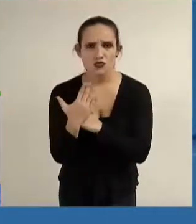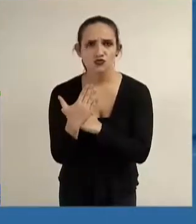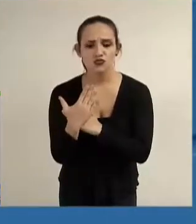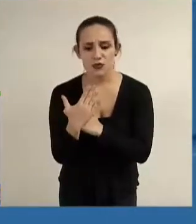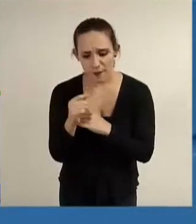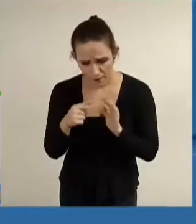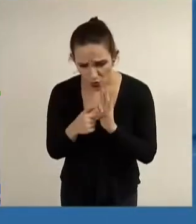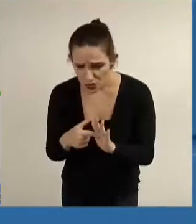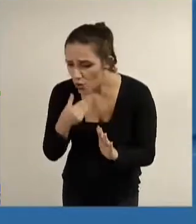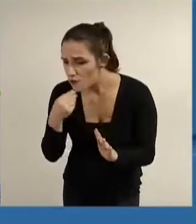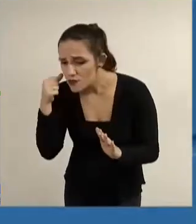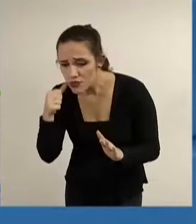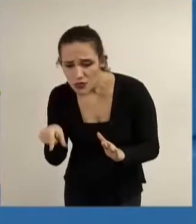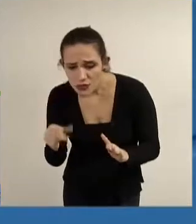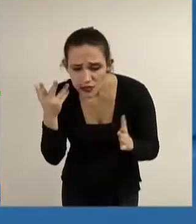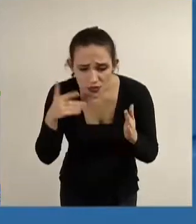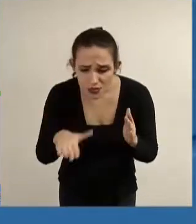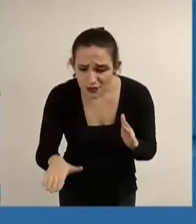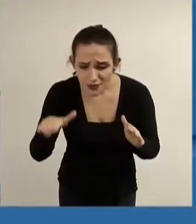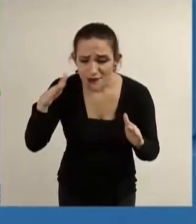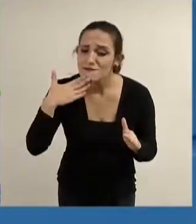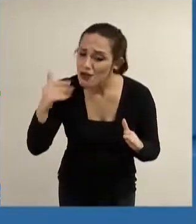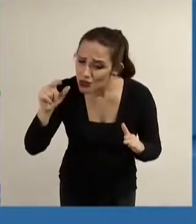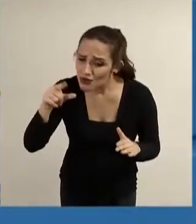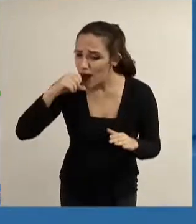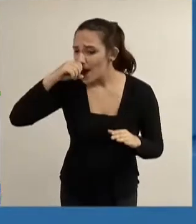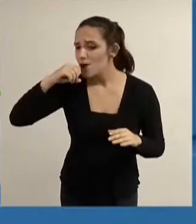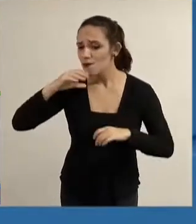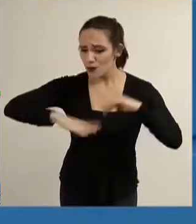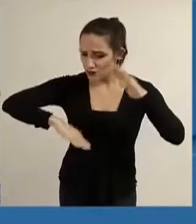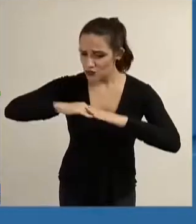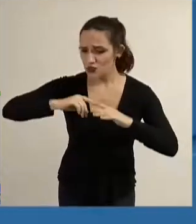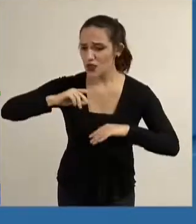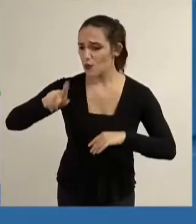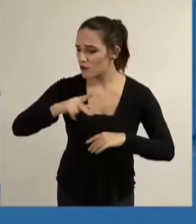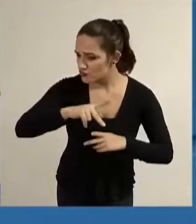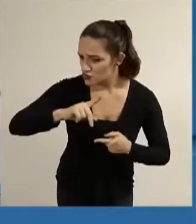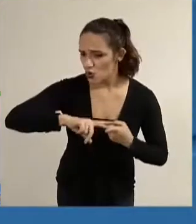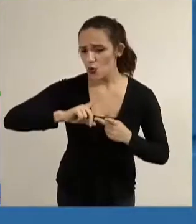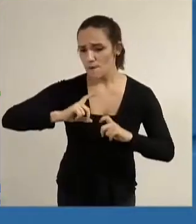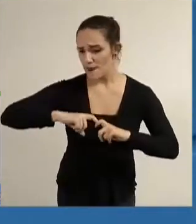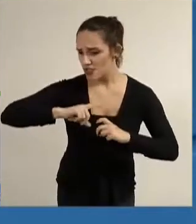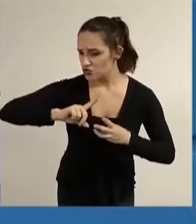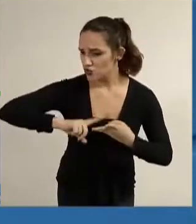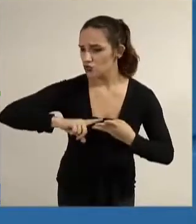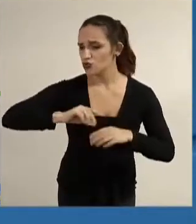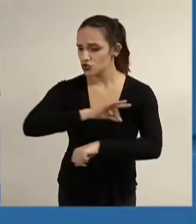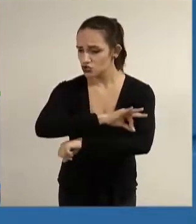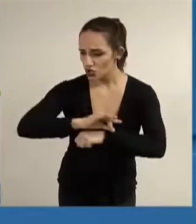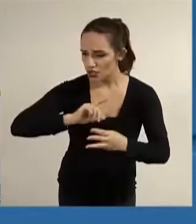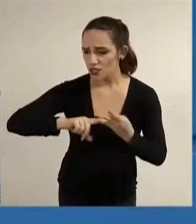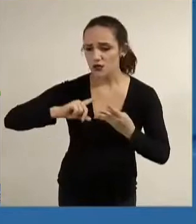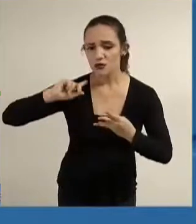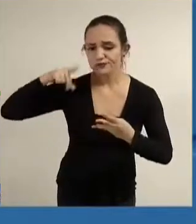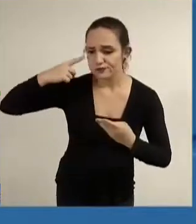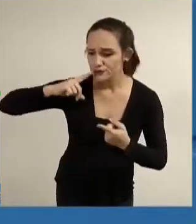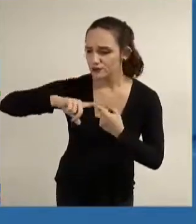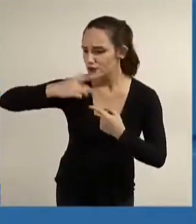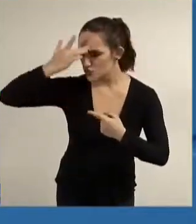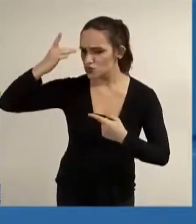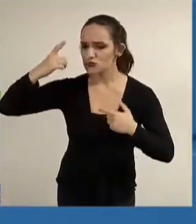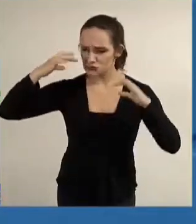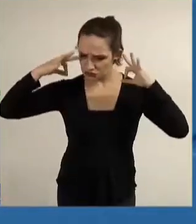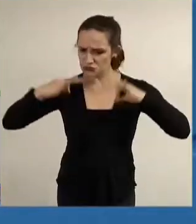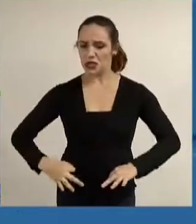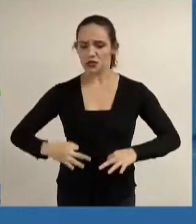mais atrativo ser um professor, um médico, um engenheiro, um advogado, um homem sério, uma